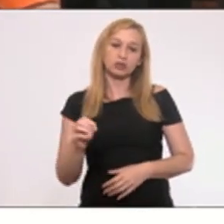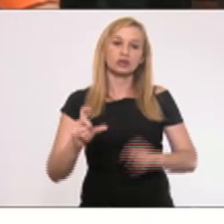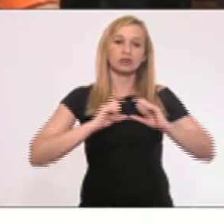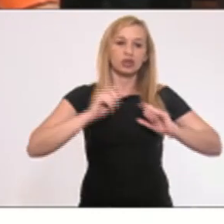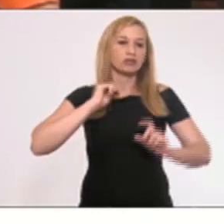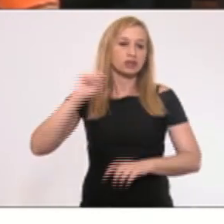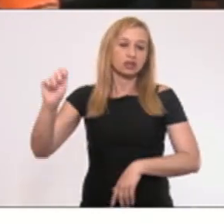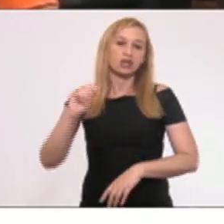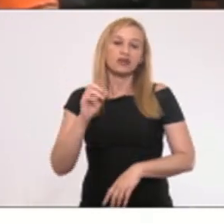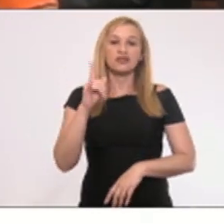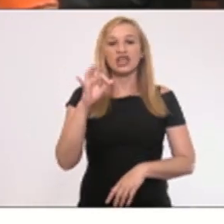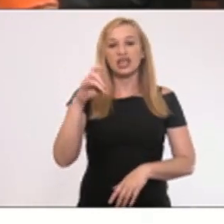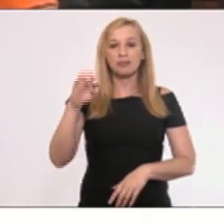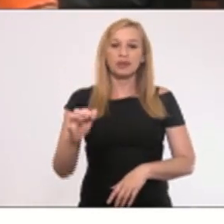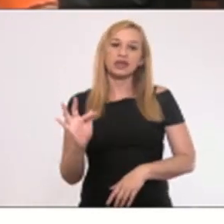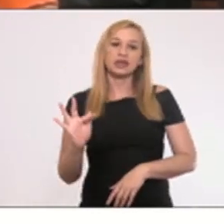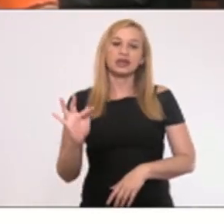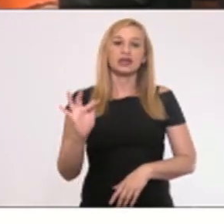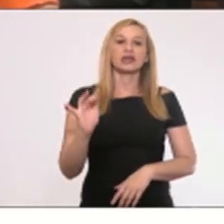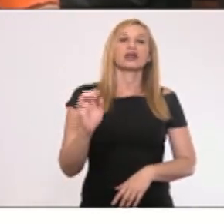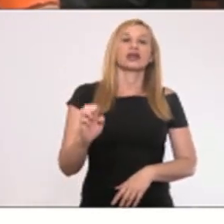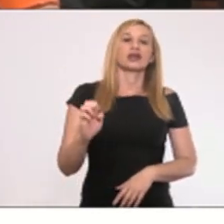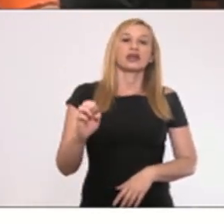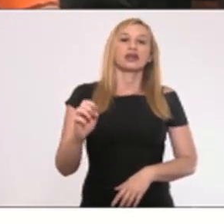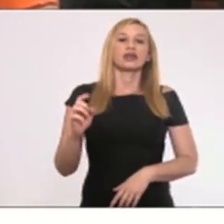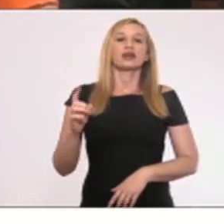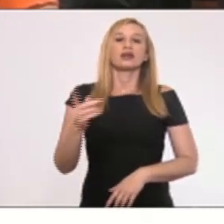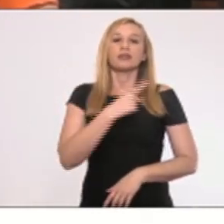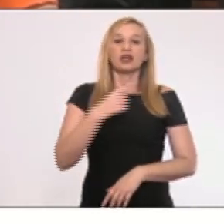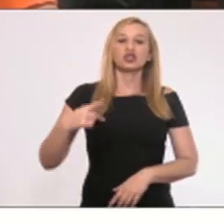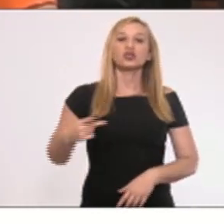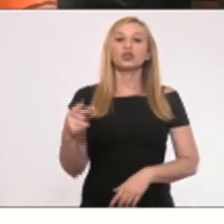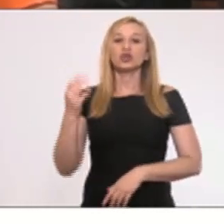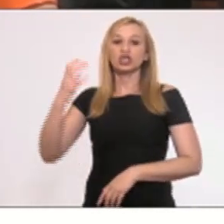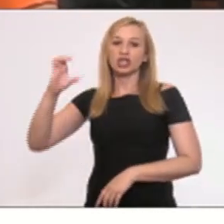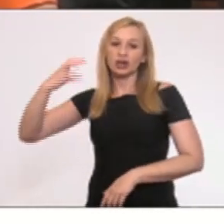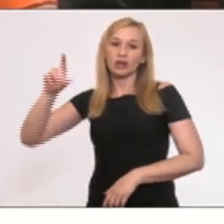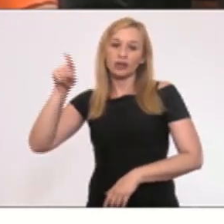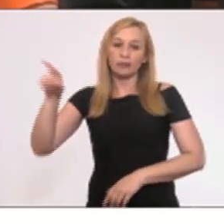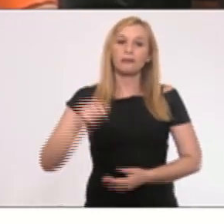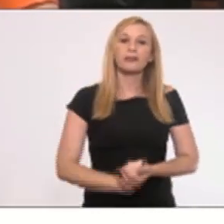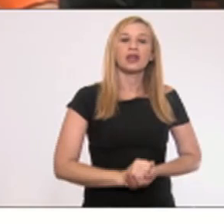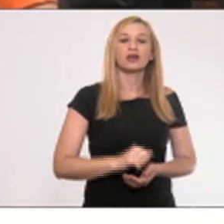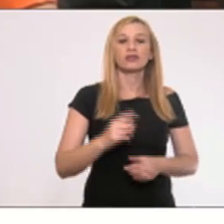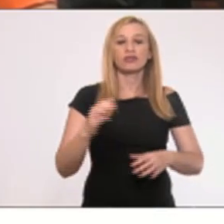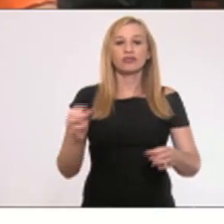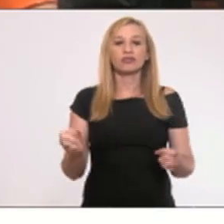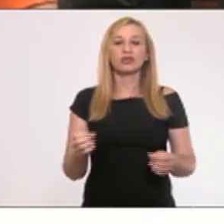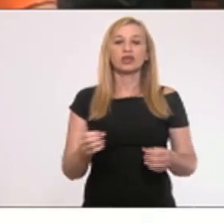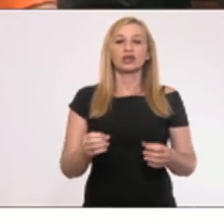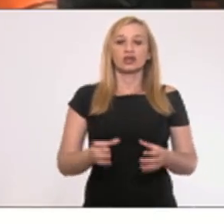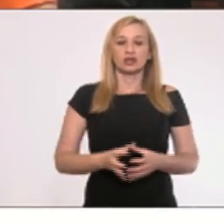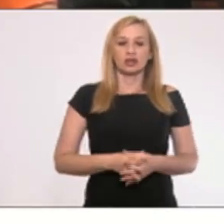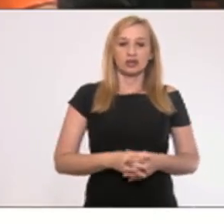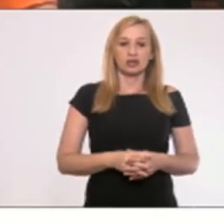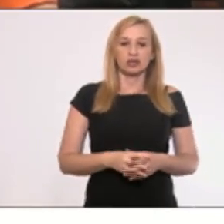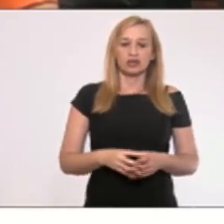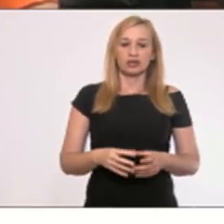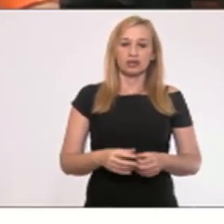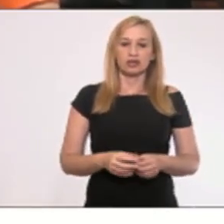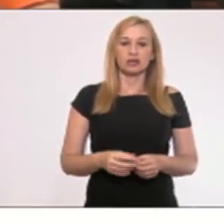senhor Luiz Felipe Valadão de Azevedo, pastor sênior da Igreja Lagoinha de Niterói. Parecida à comissão de normas internas e proposição externa favorável, relator deputado